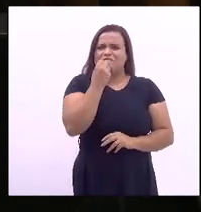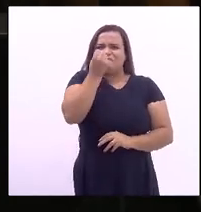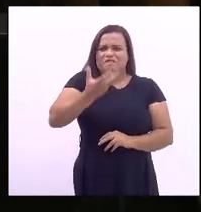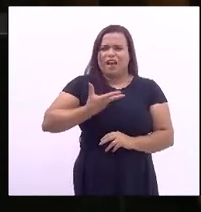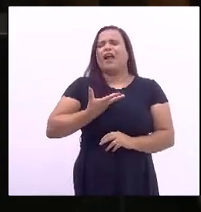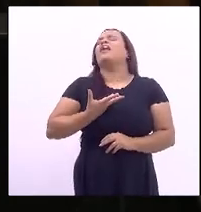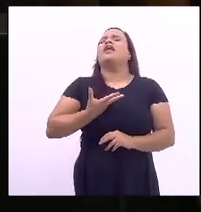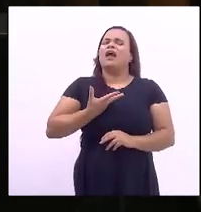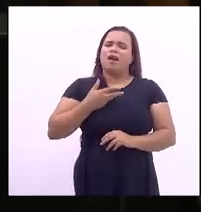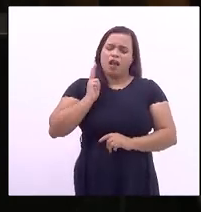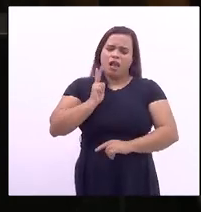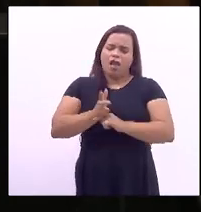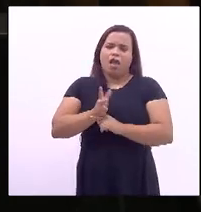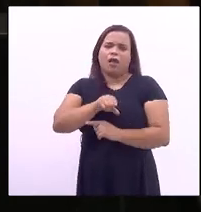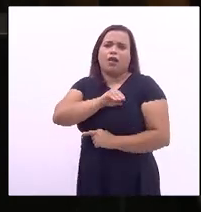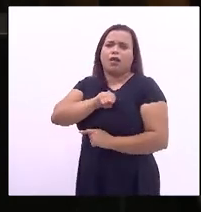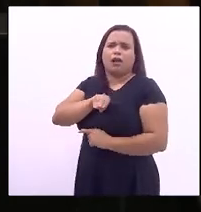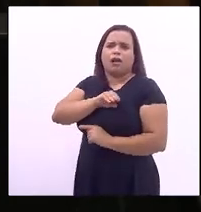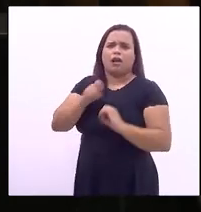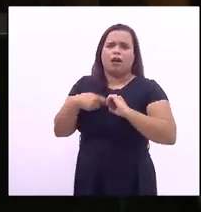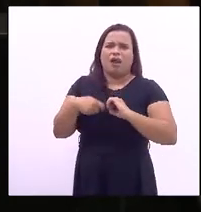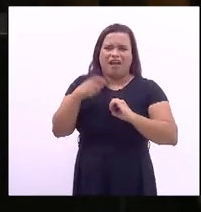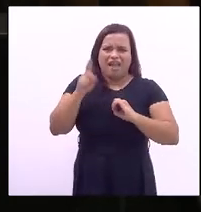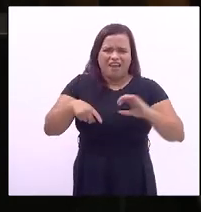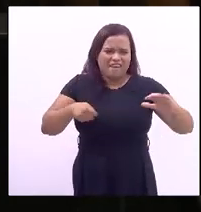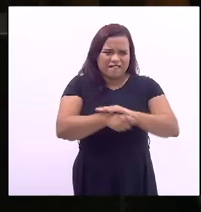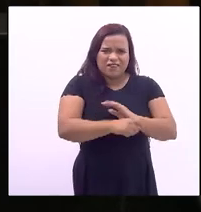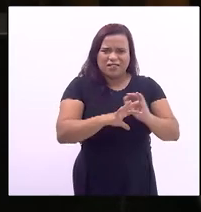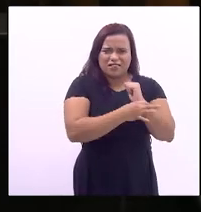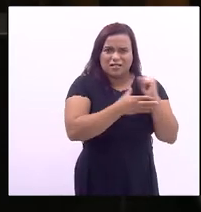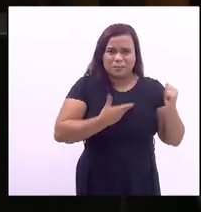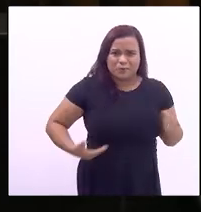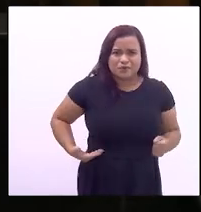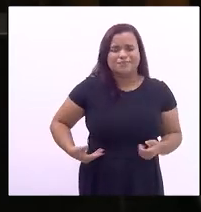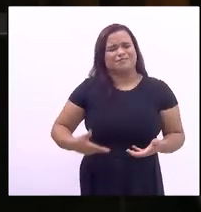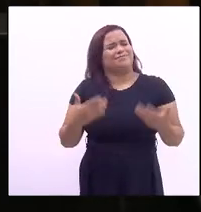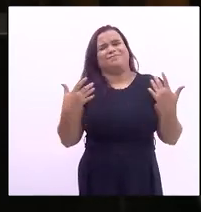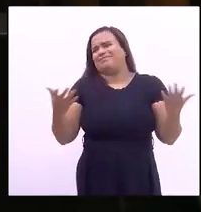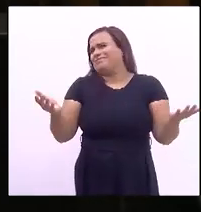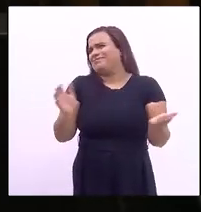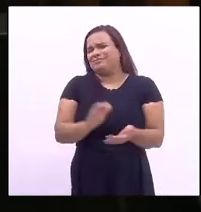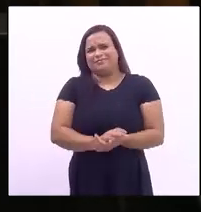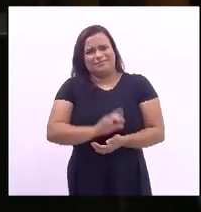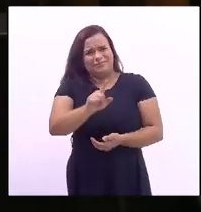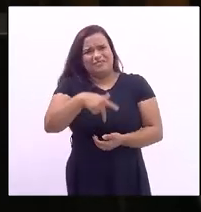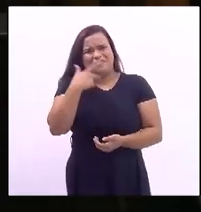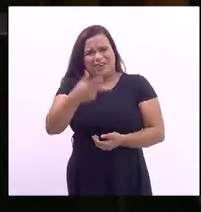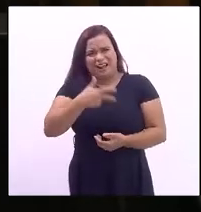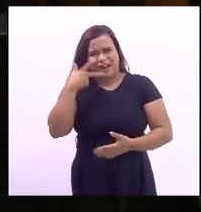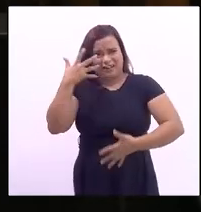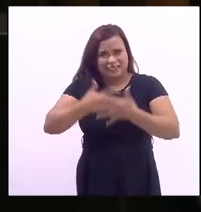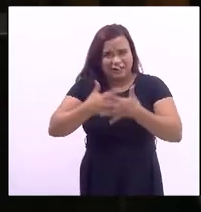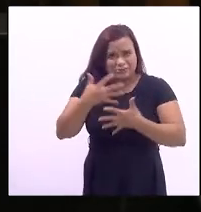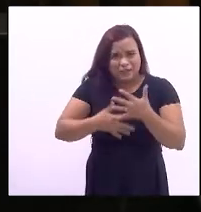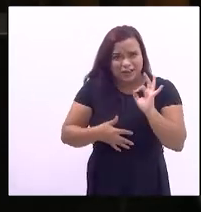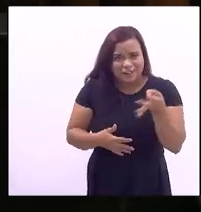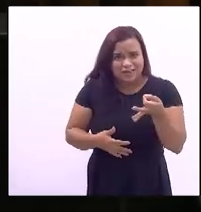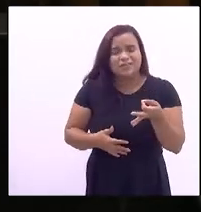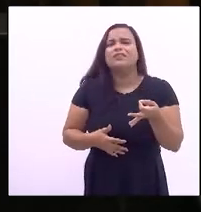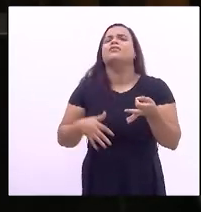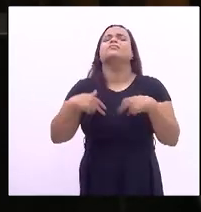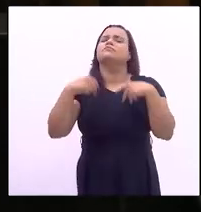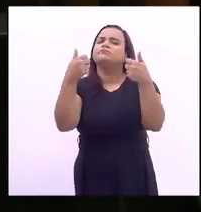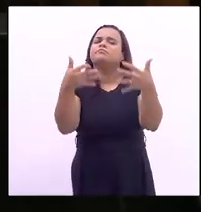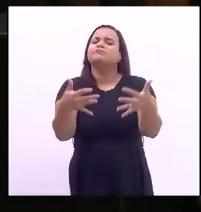câmeras são investimento em segurança pública o senhor fala em transparência né então